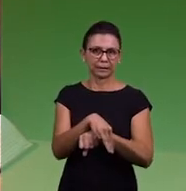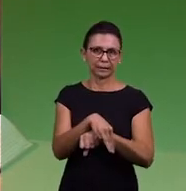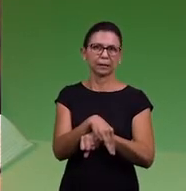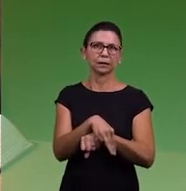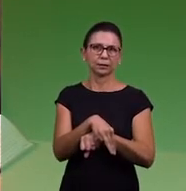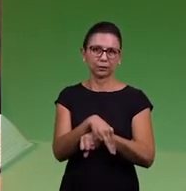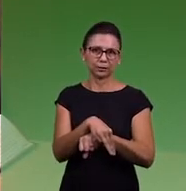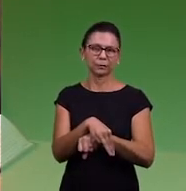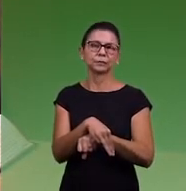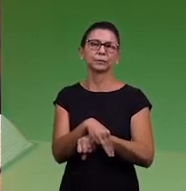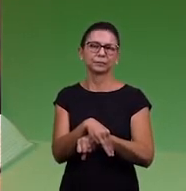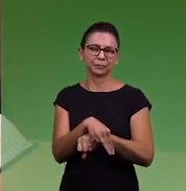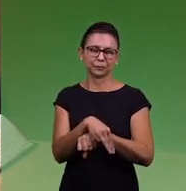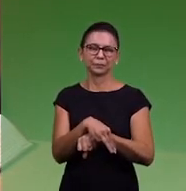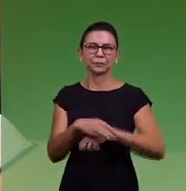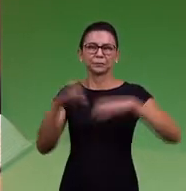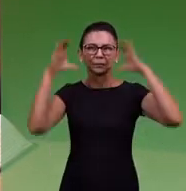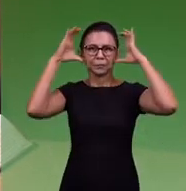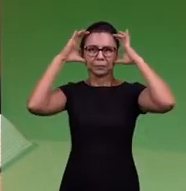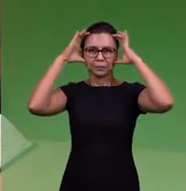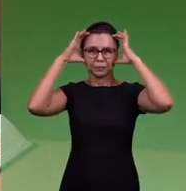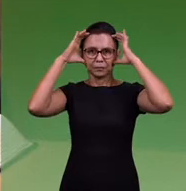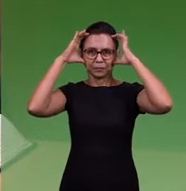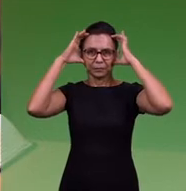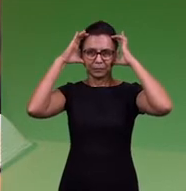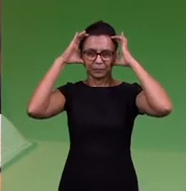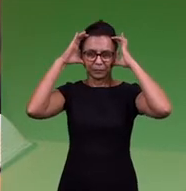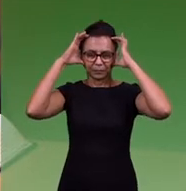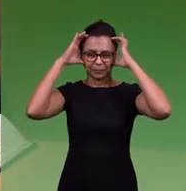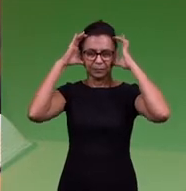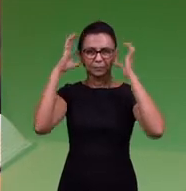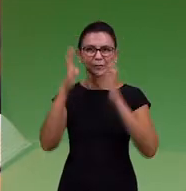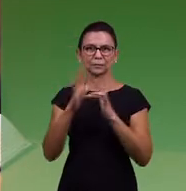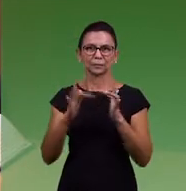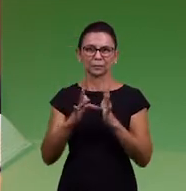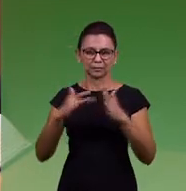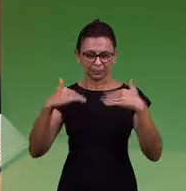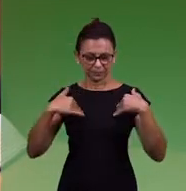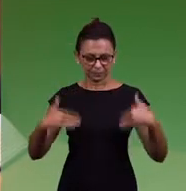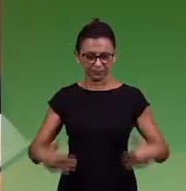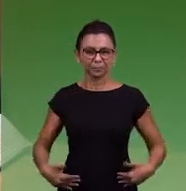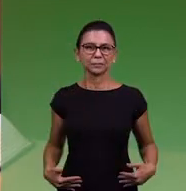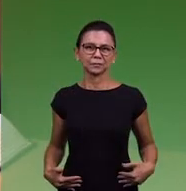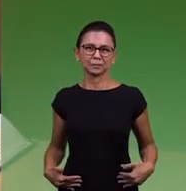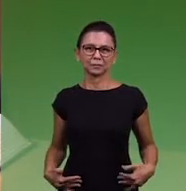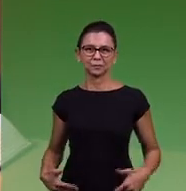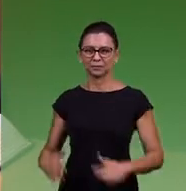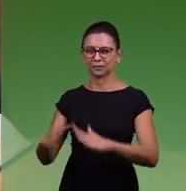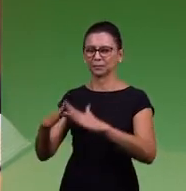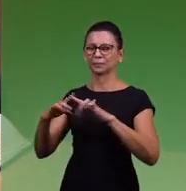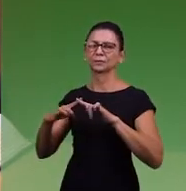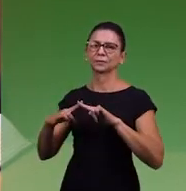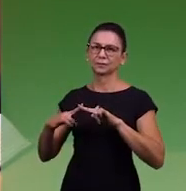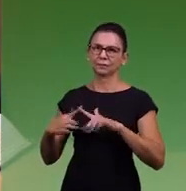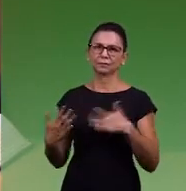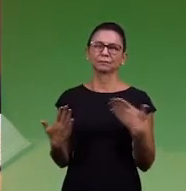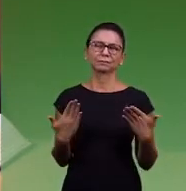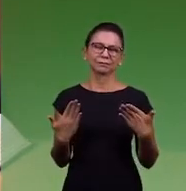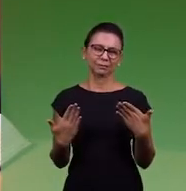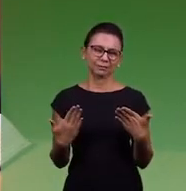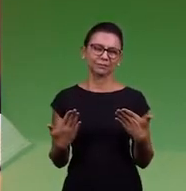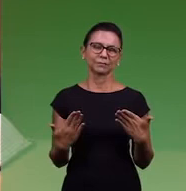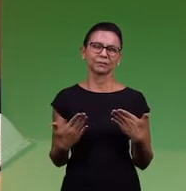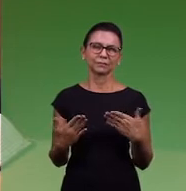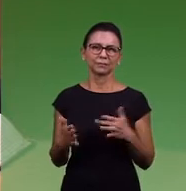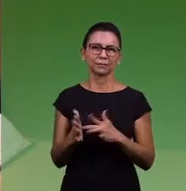é cabeça e corpo, ou seja, Jesus é o cabeça e a igreja anda sob o comando do